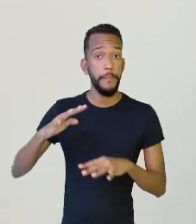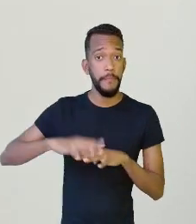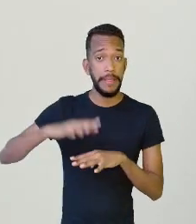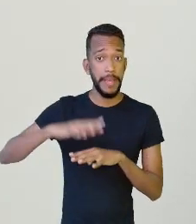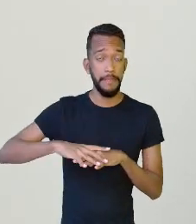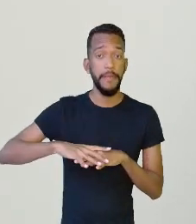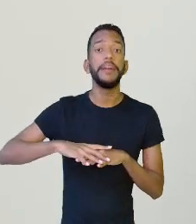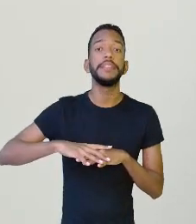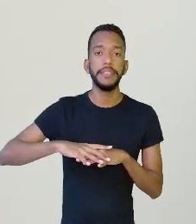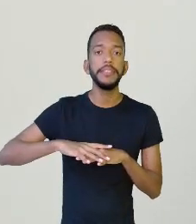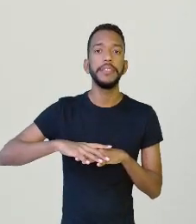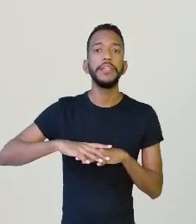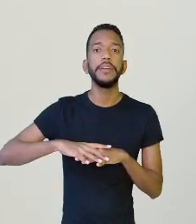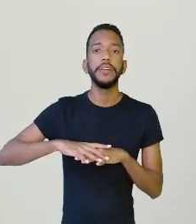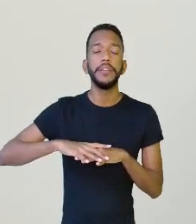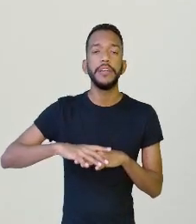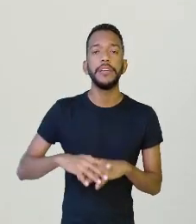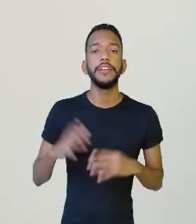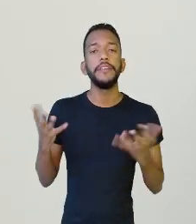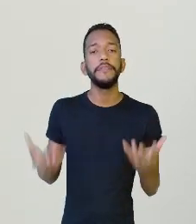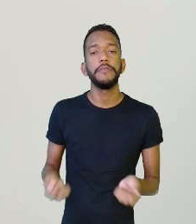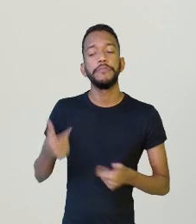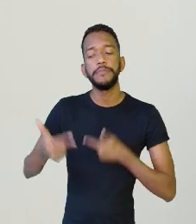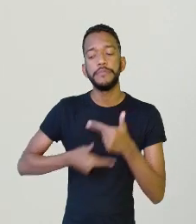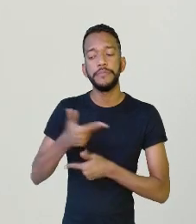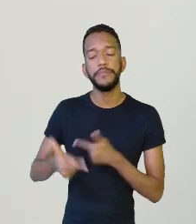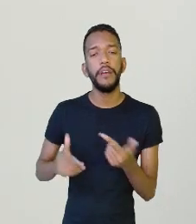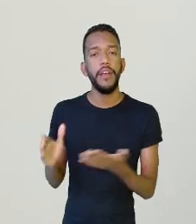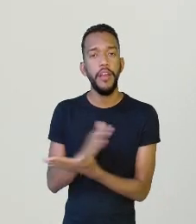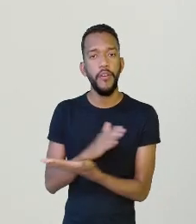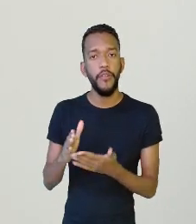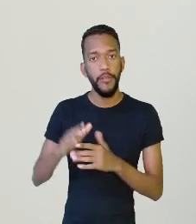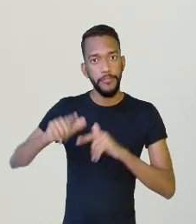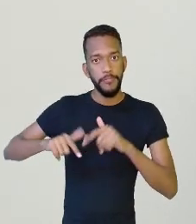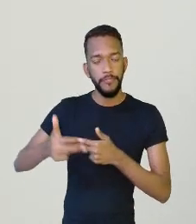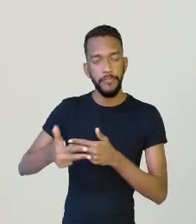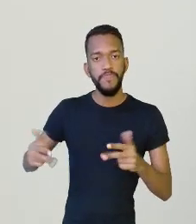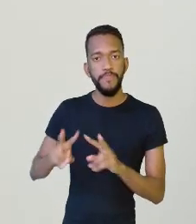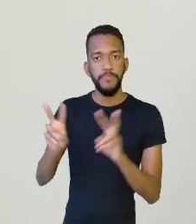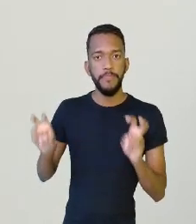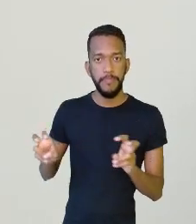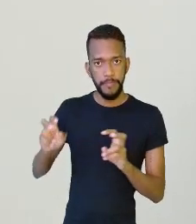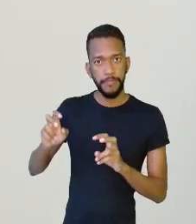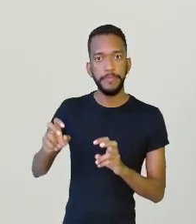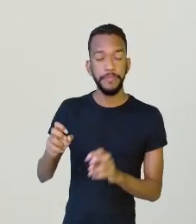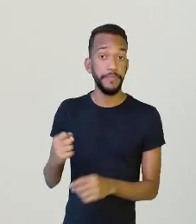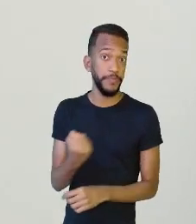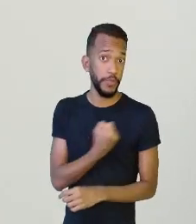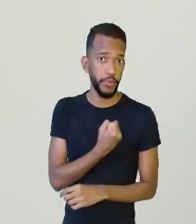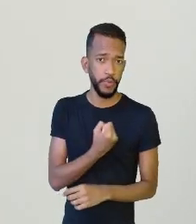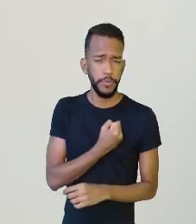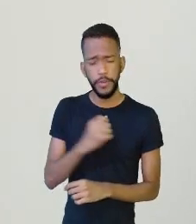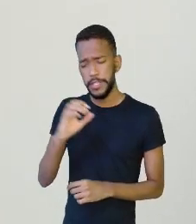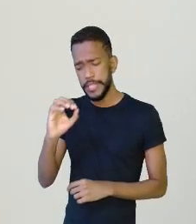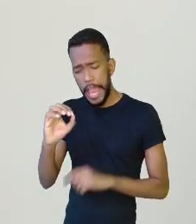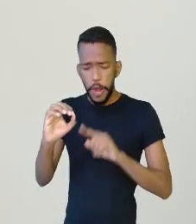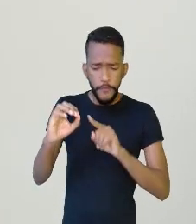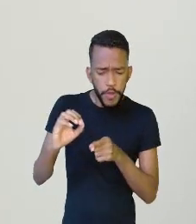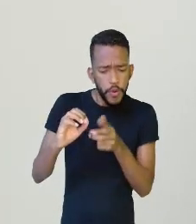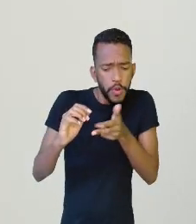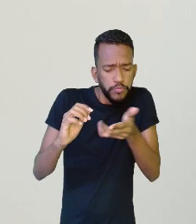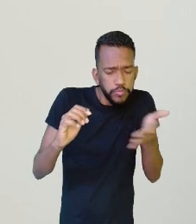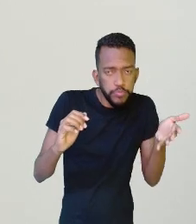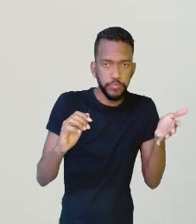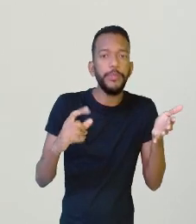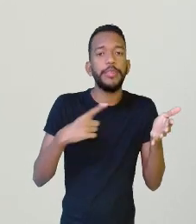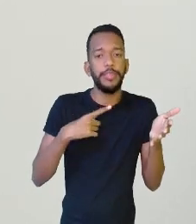vamos trabalhar algumas operações com números decimais. Isso mesmo, hoje a nossa aula será com